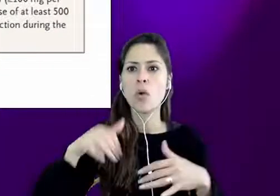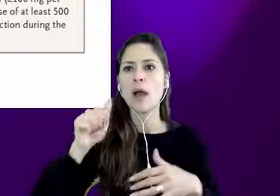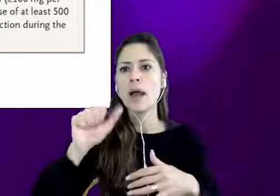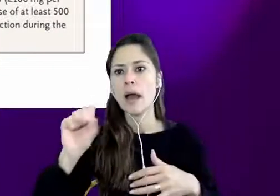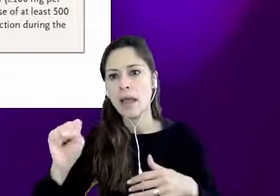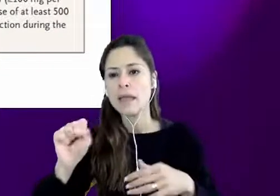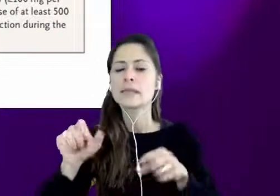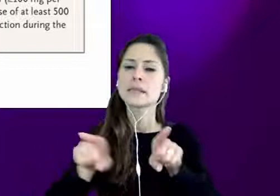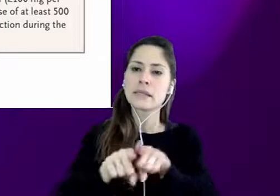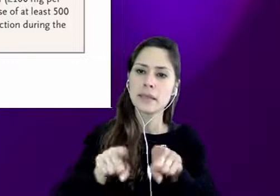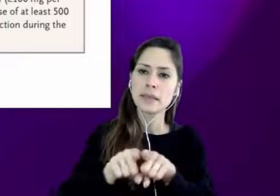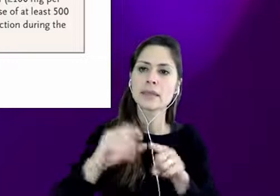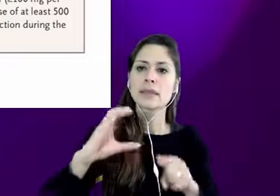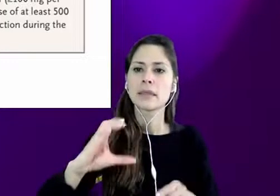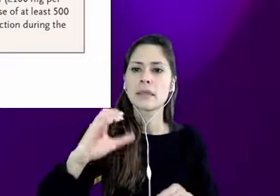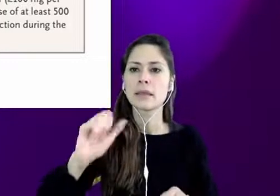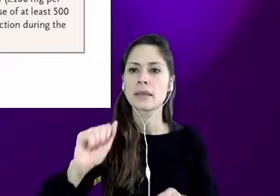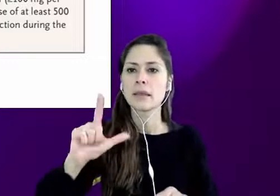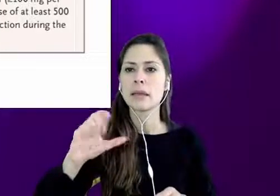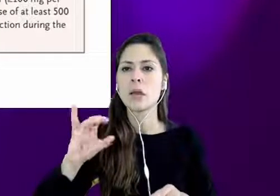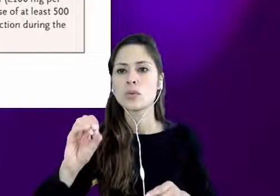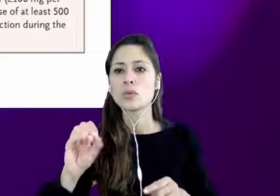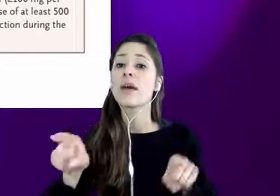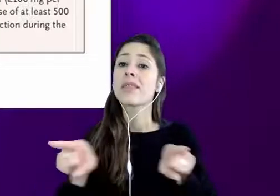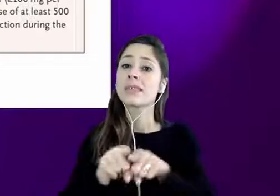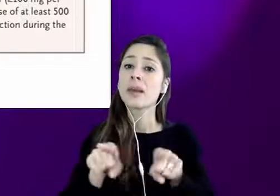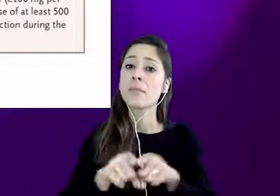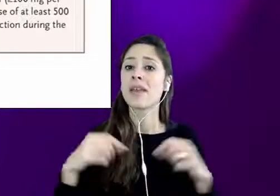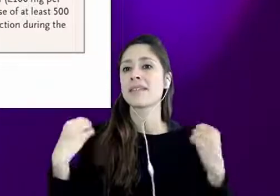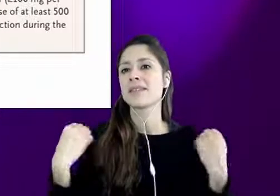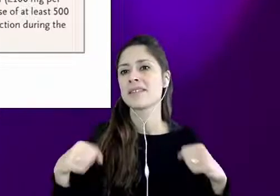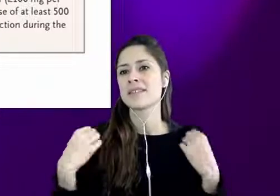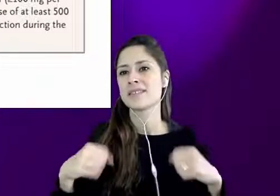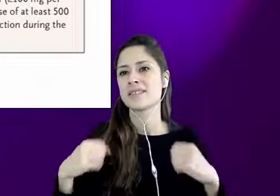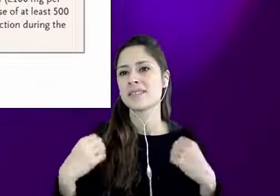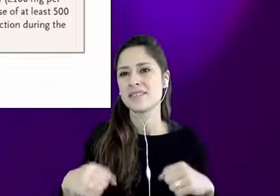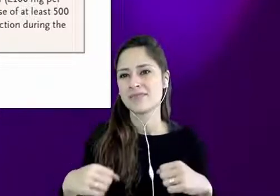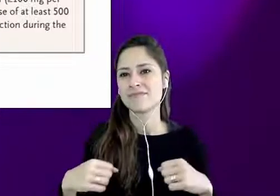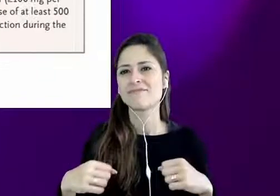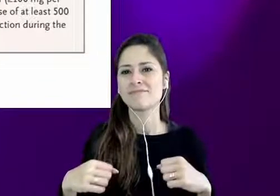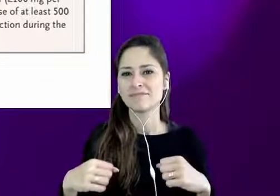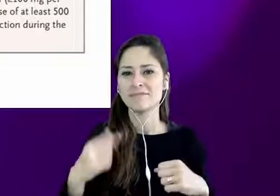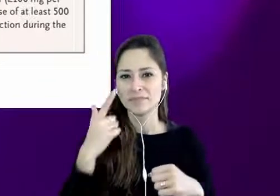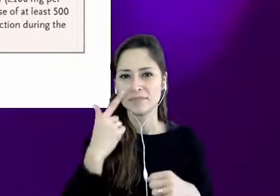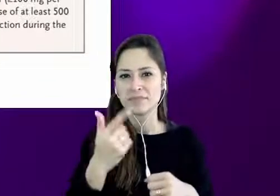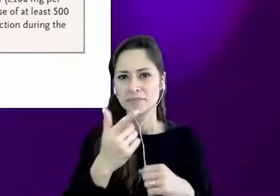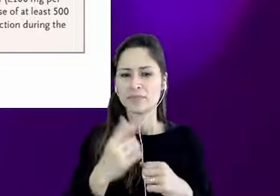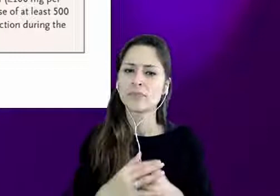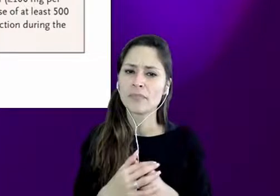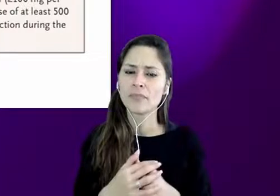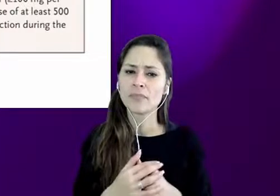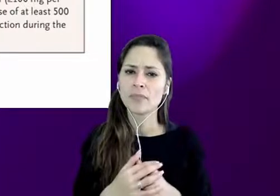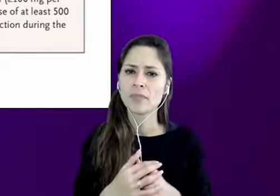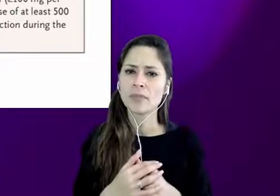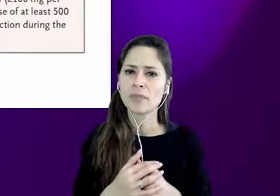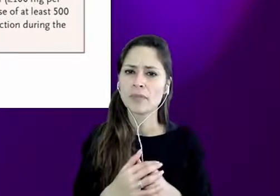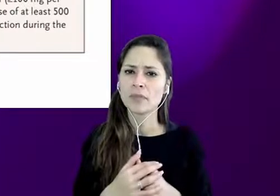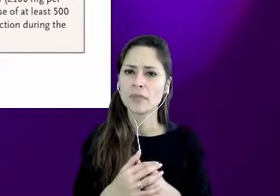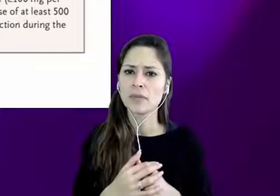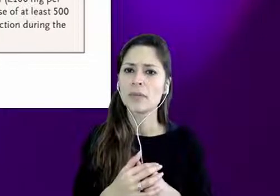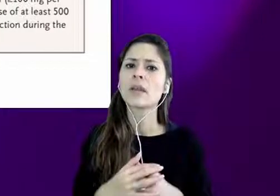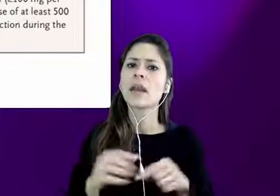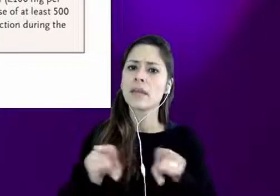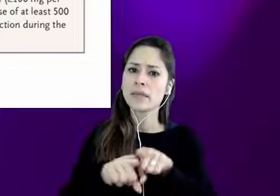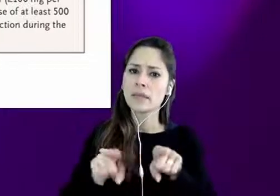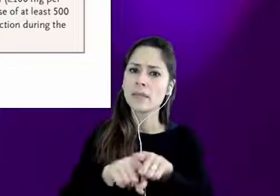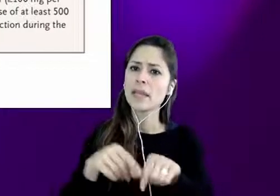o papel do exercício moderado nessa esteira de profilaxia secundária, incluindo a indicação de um parto